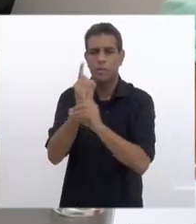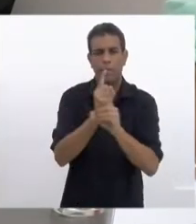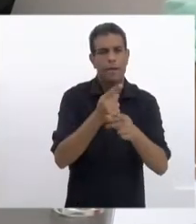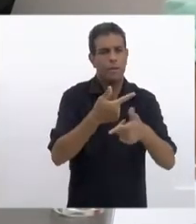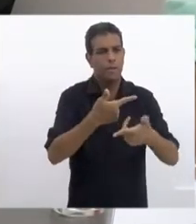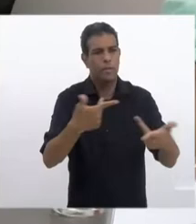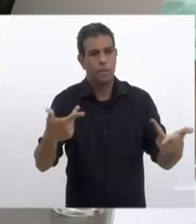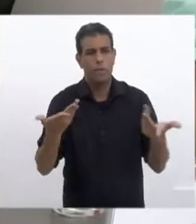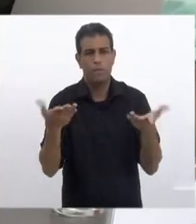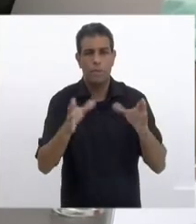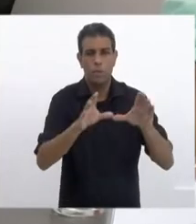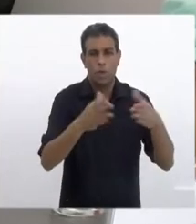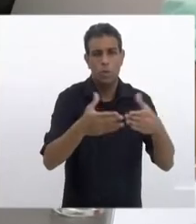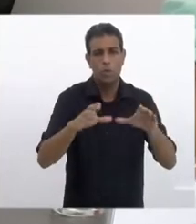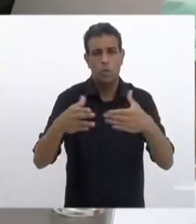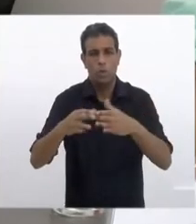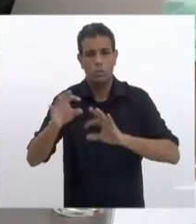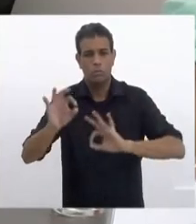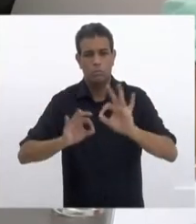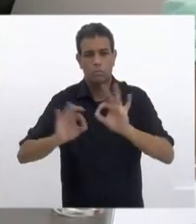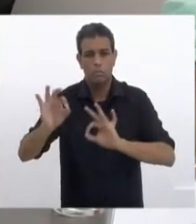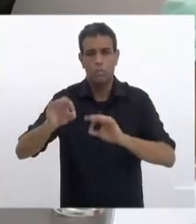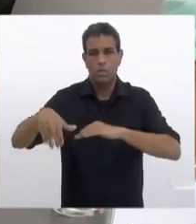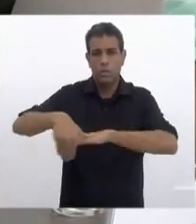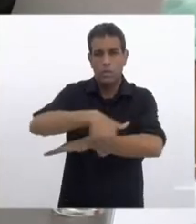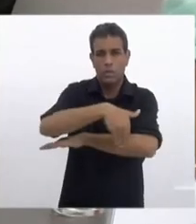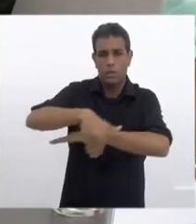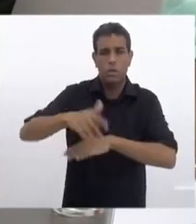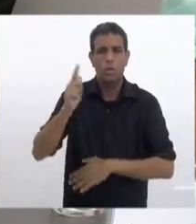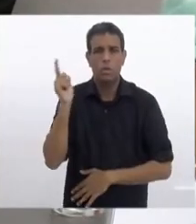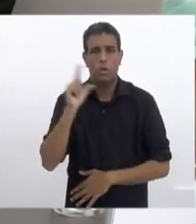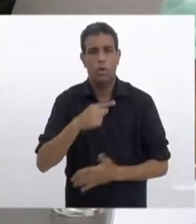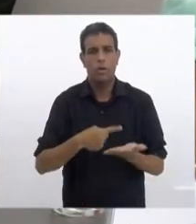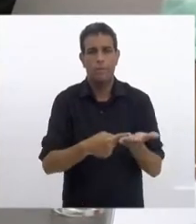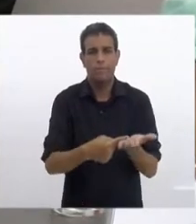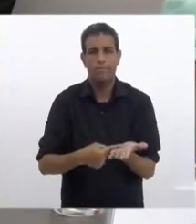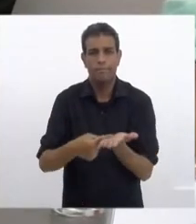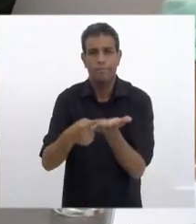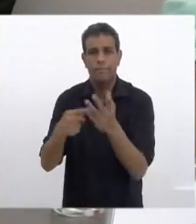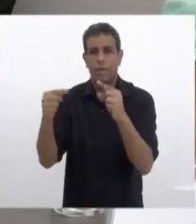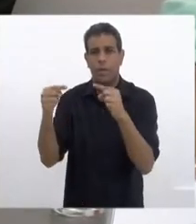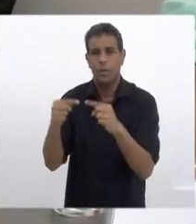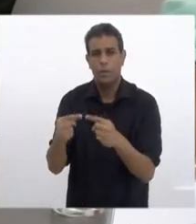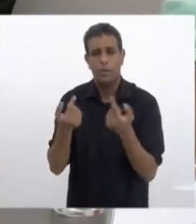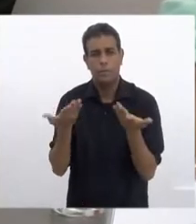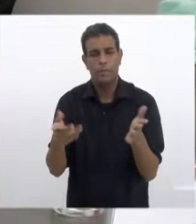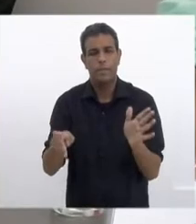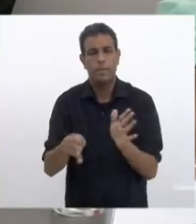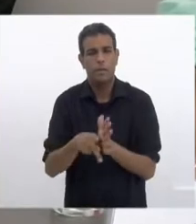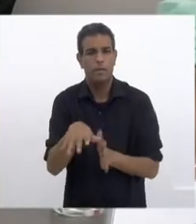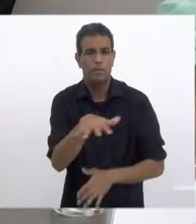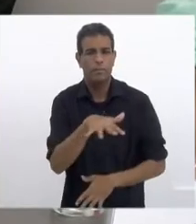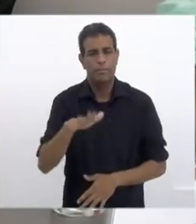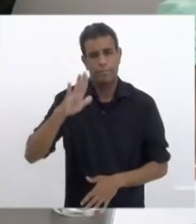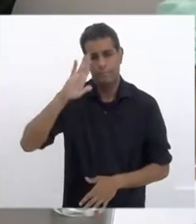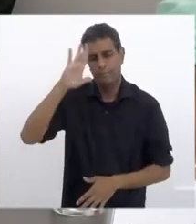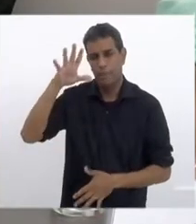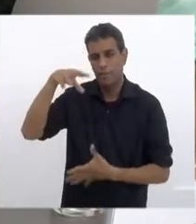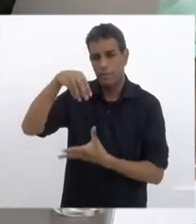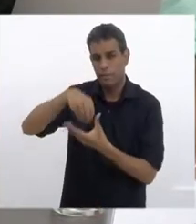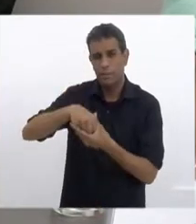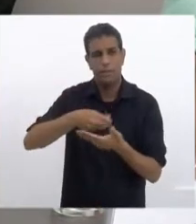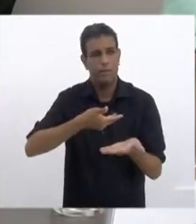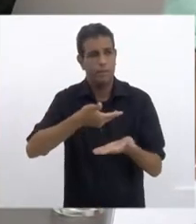situação. As equipes de consultório na rua, que lidam diretamente com as populações em situação de vulnerabilidade. E, fundamentalmente,